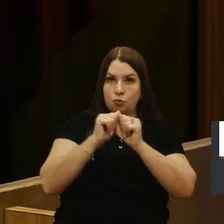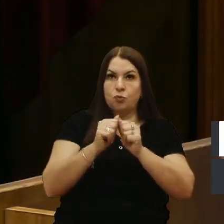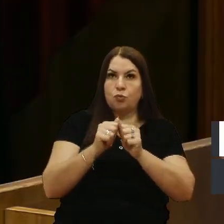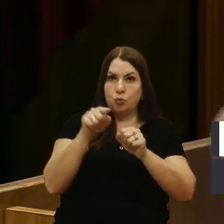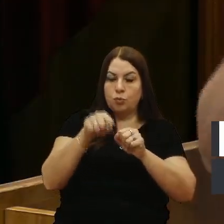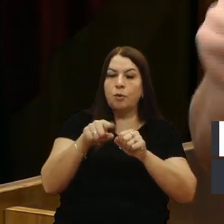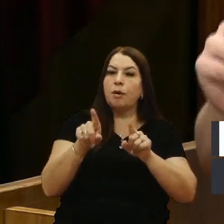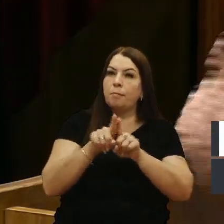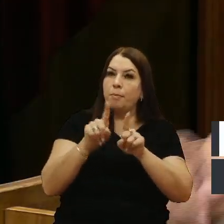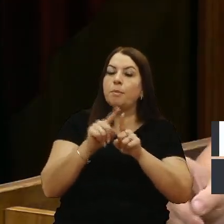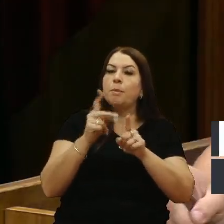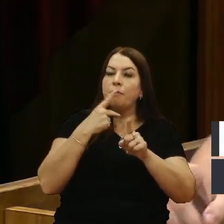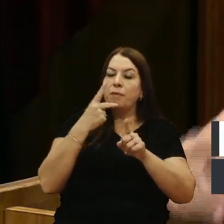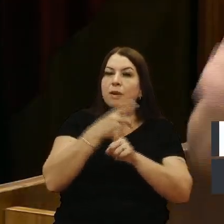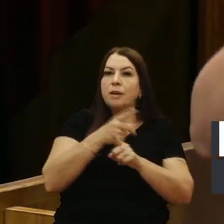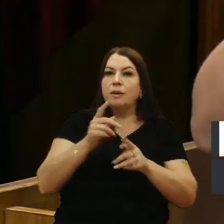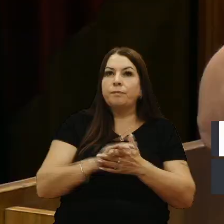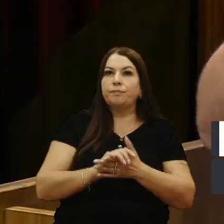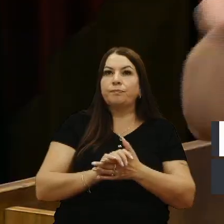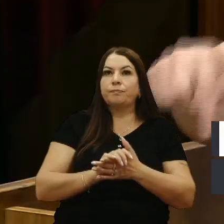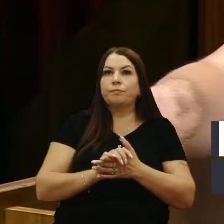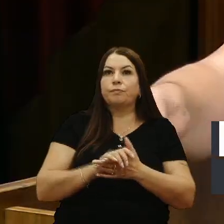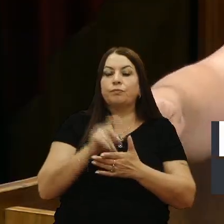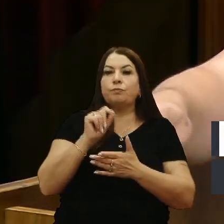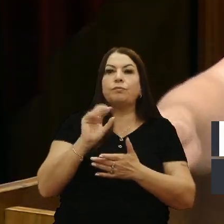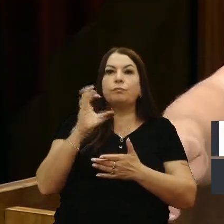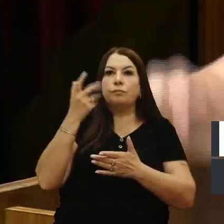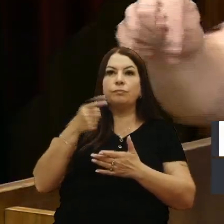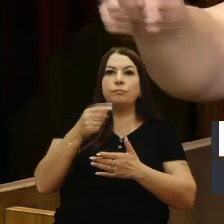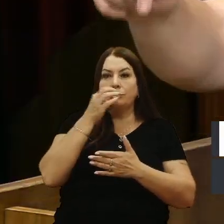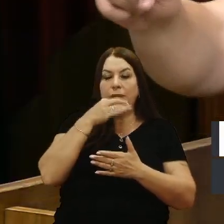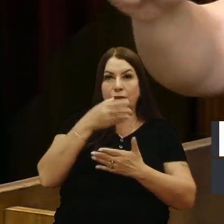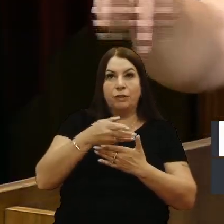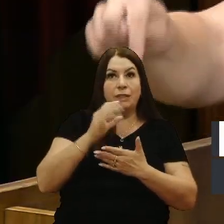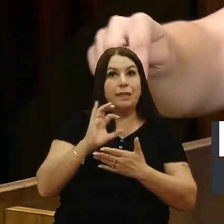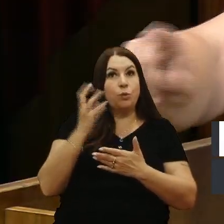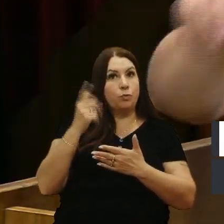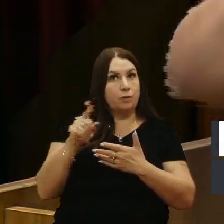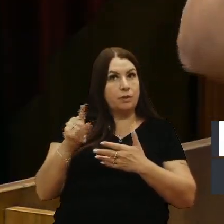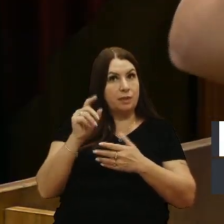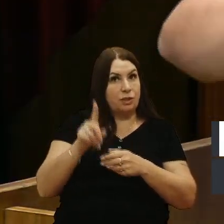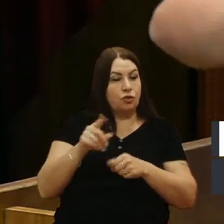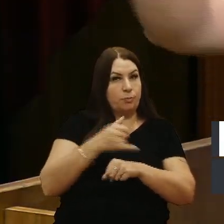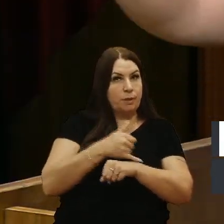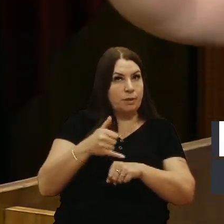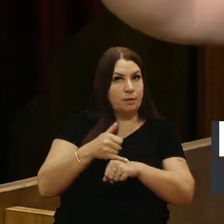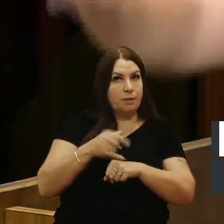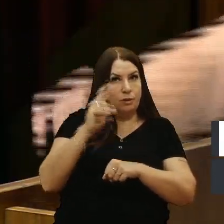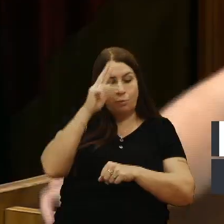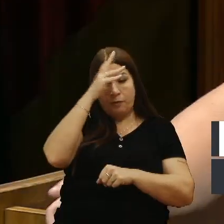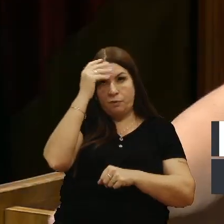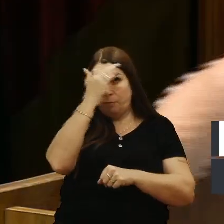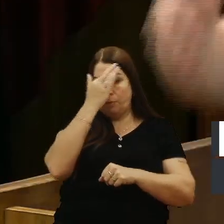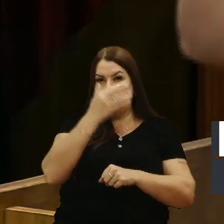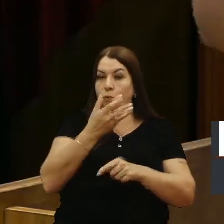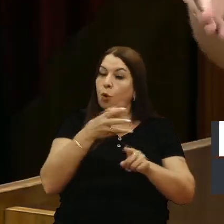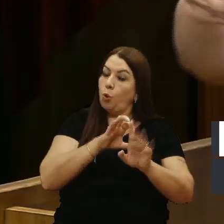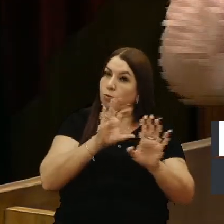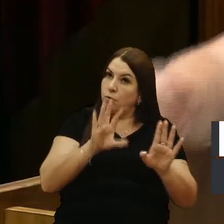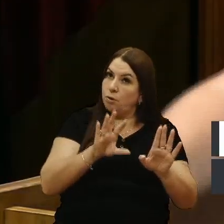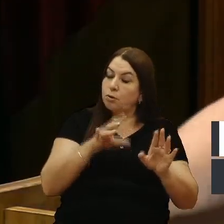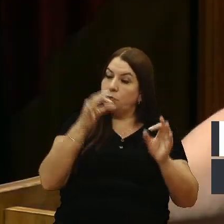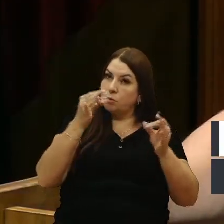saneamento, justamente para falar do que vai acontecer em Caxias caso a gente deixe passar. O prefeito Adiló sempre se manifestou ao contrário e